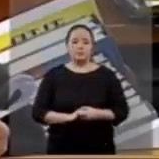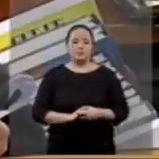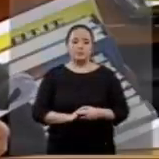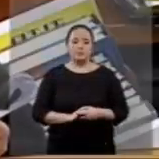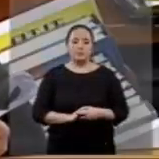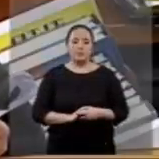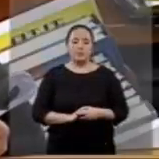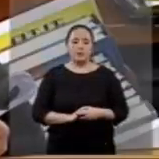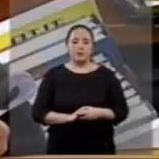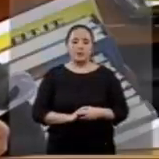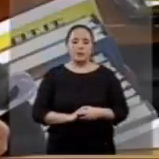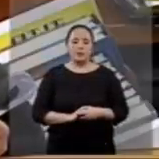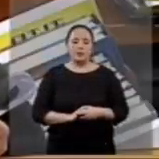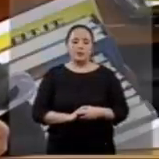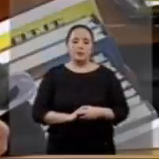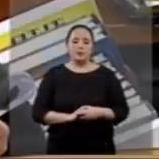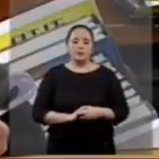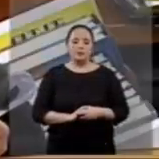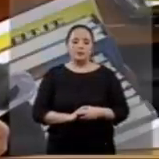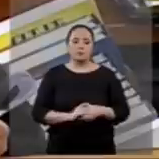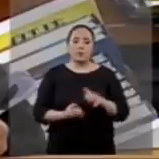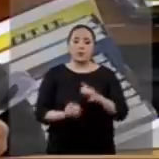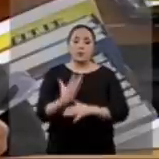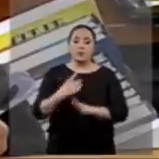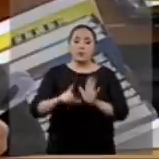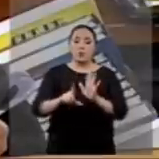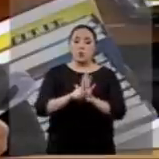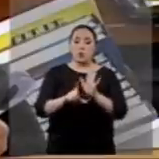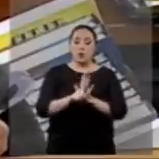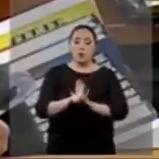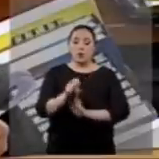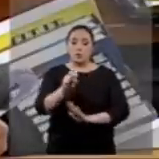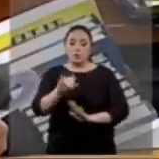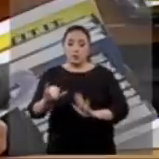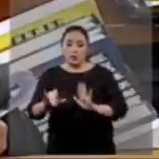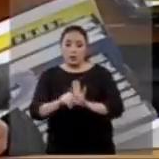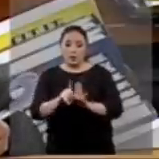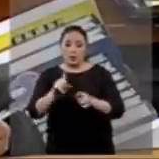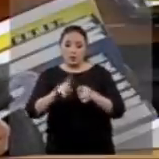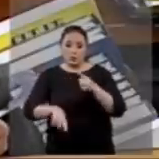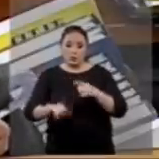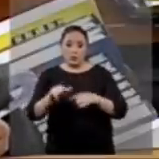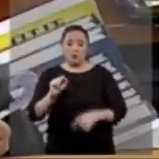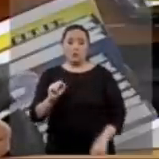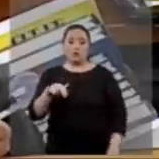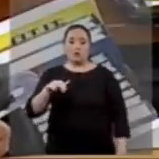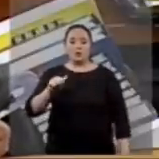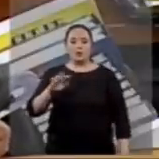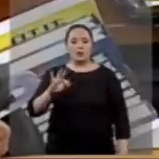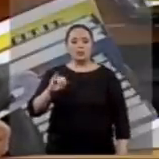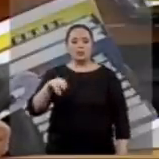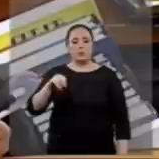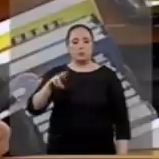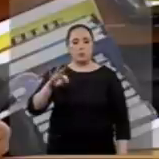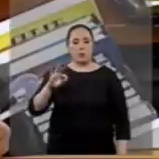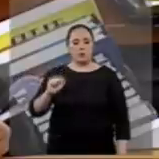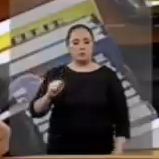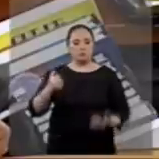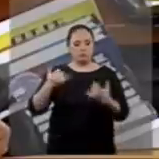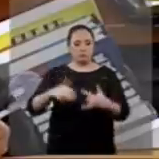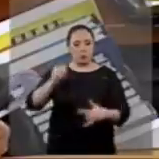no nascimento da lei. Lei inconstitucional, dizia Rui, é nat morta.